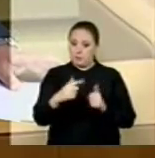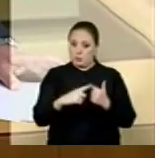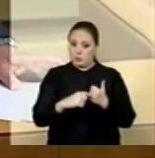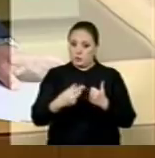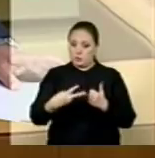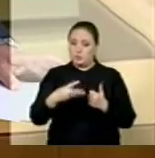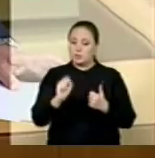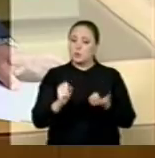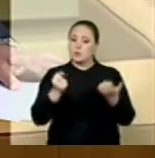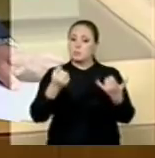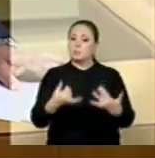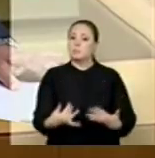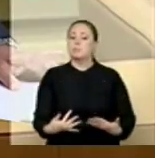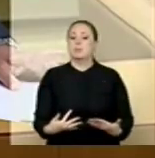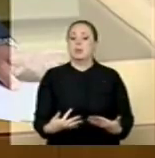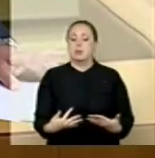38, sobre